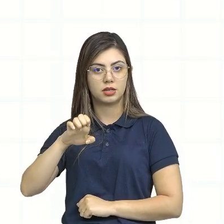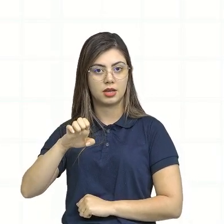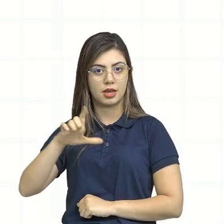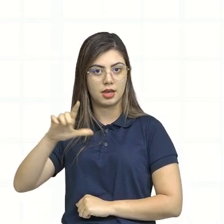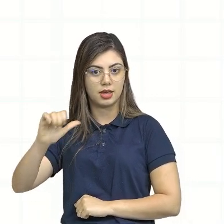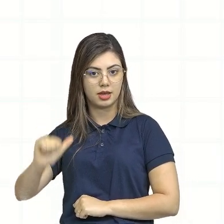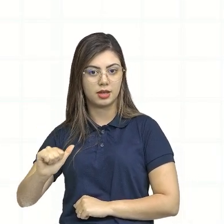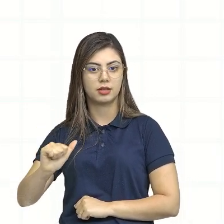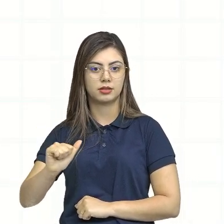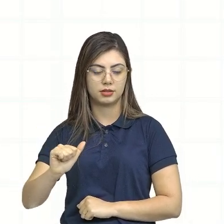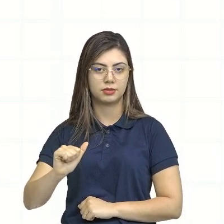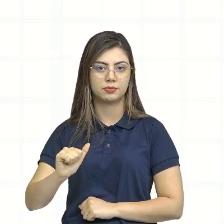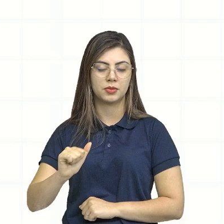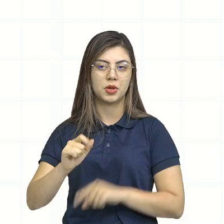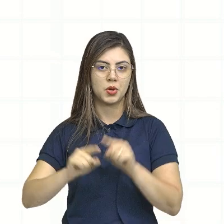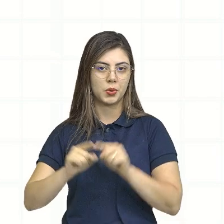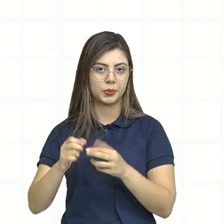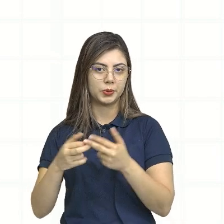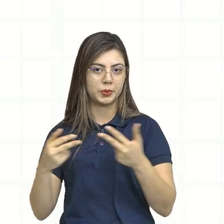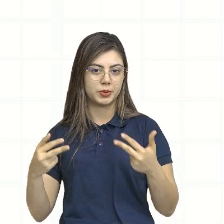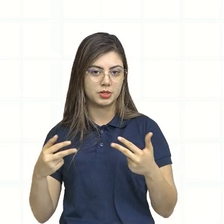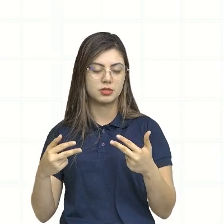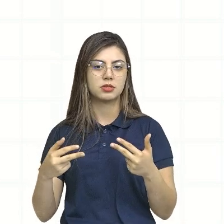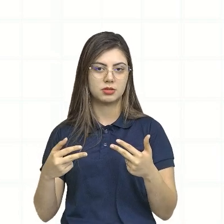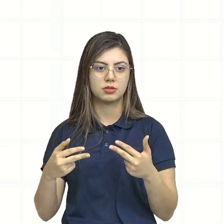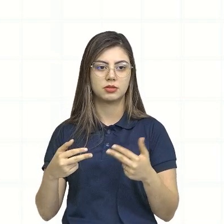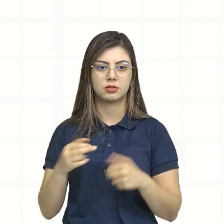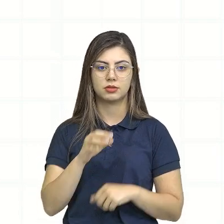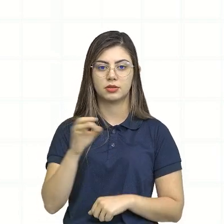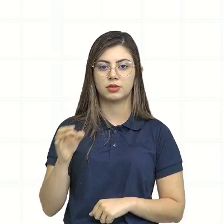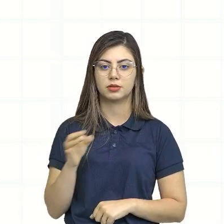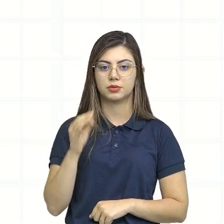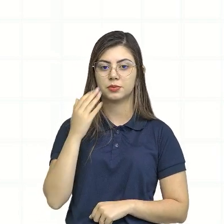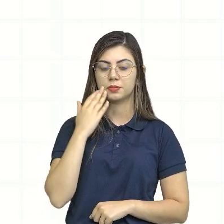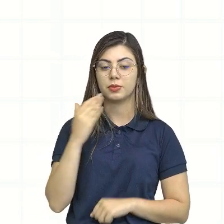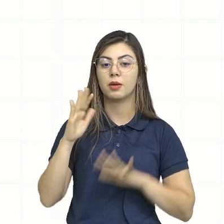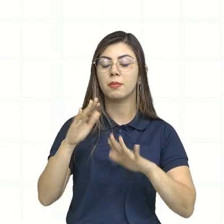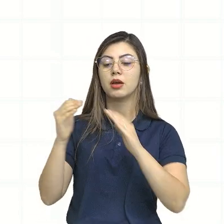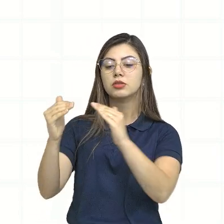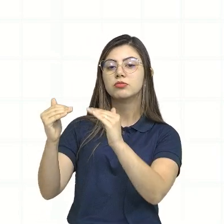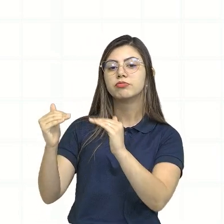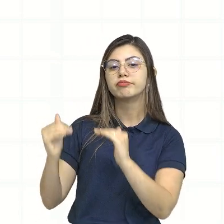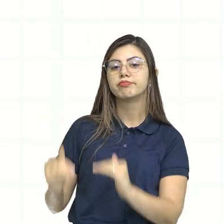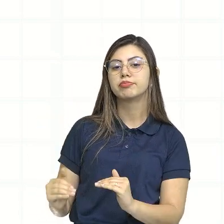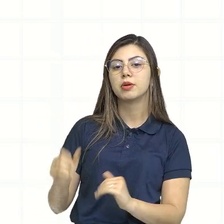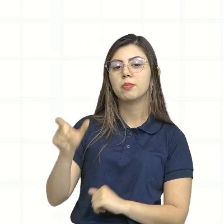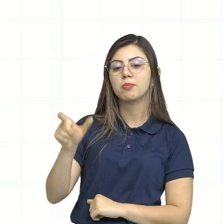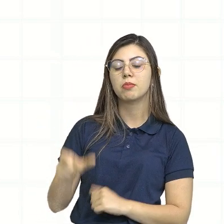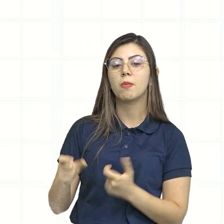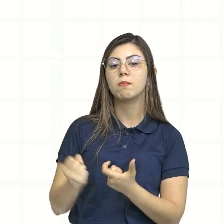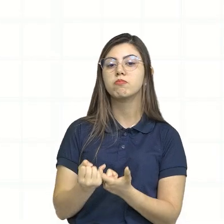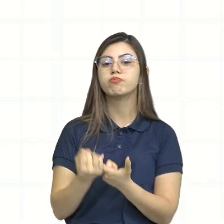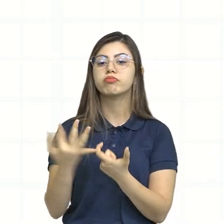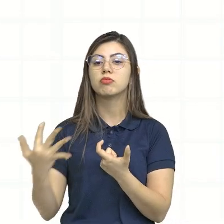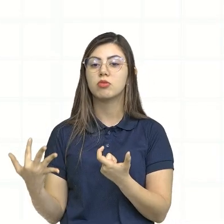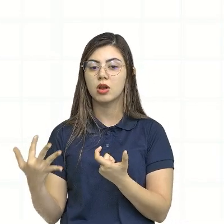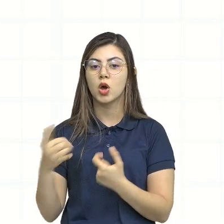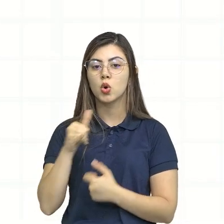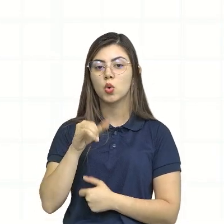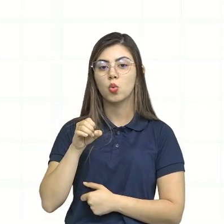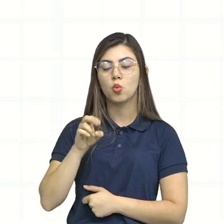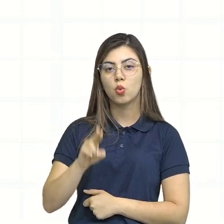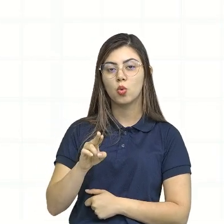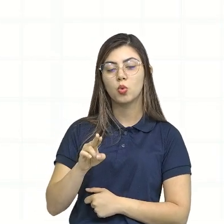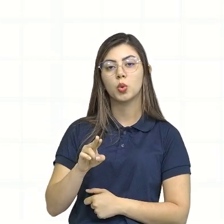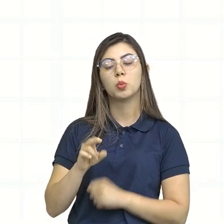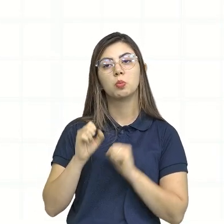e objetos. You, we e they são plural, tá? Repare que o you pode ser você ou